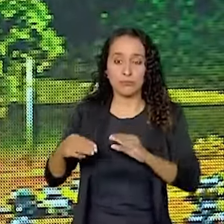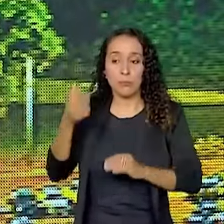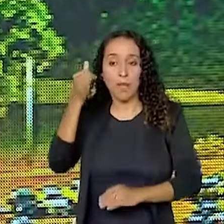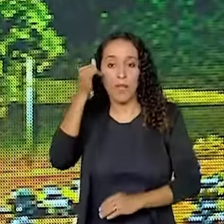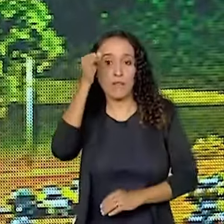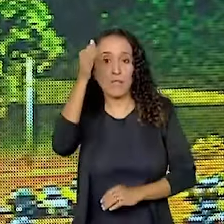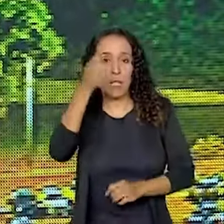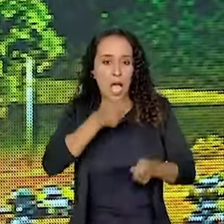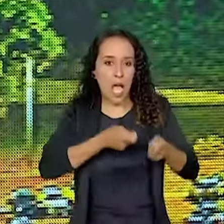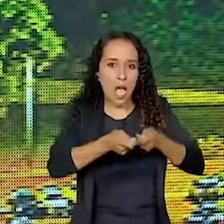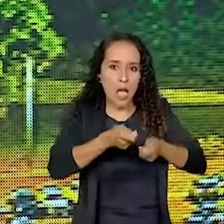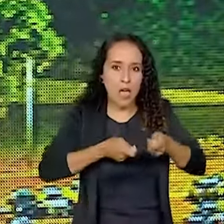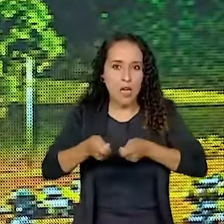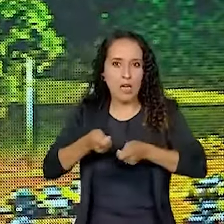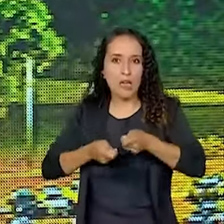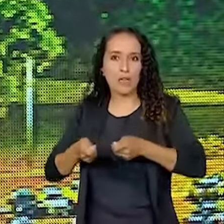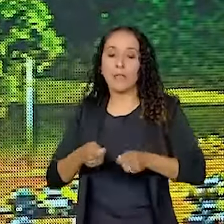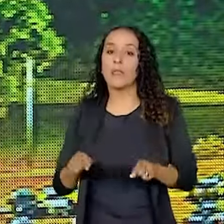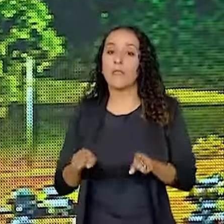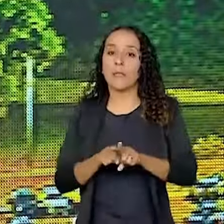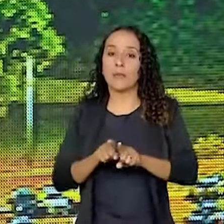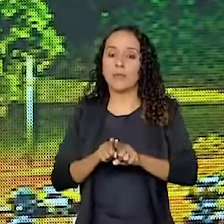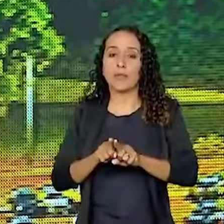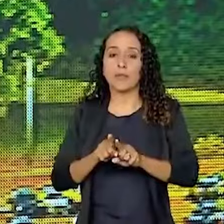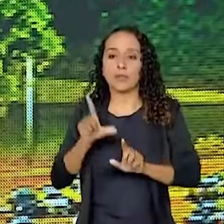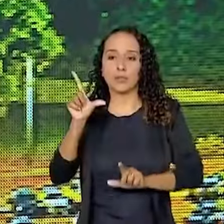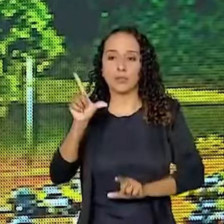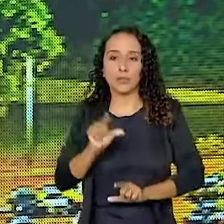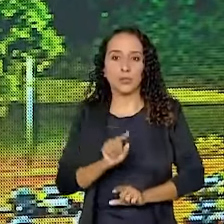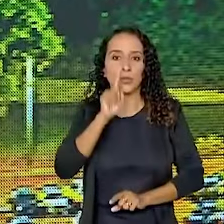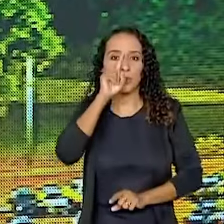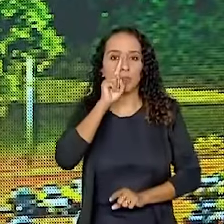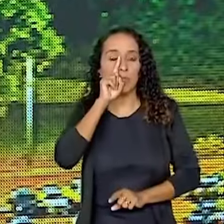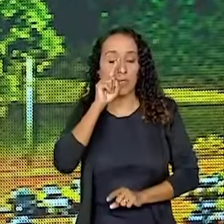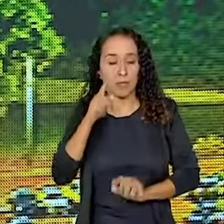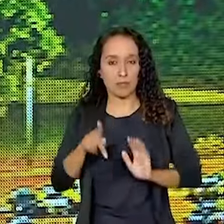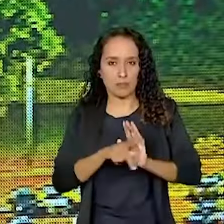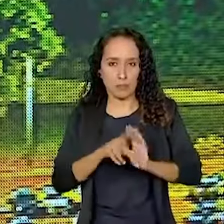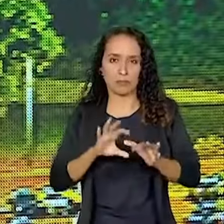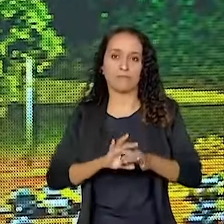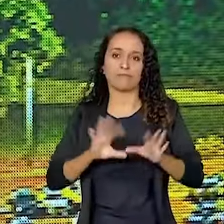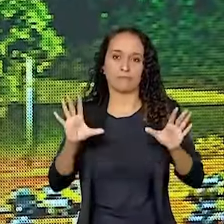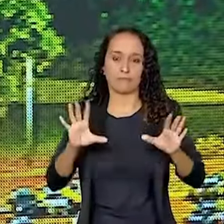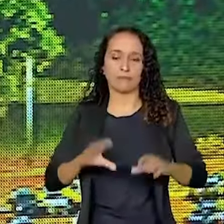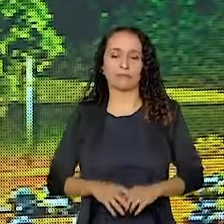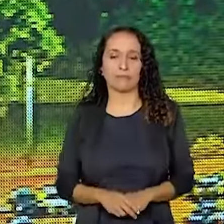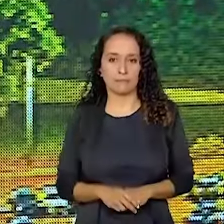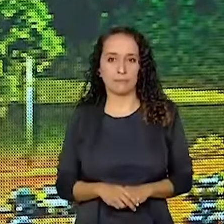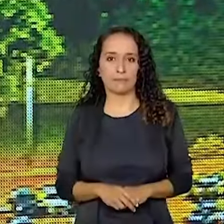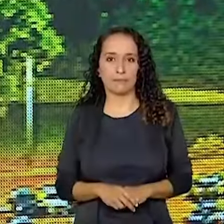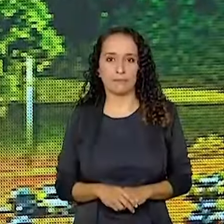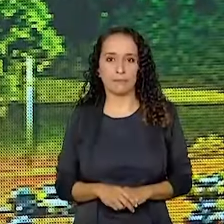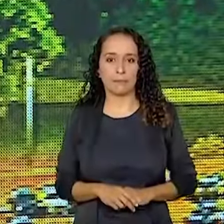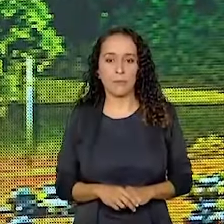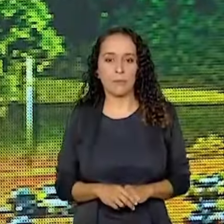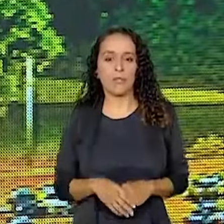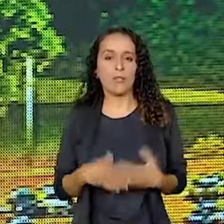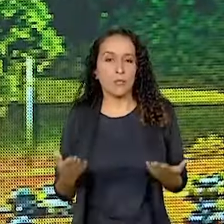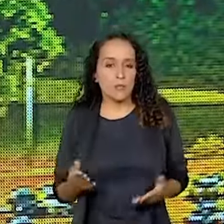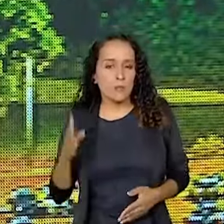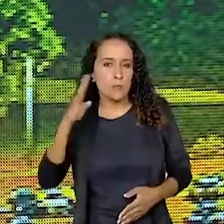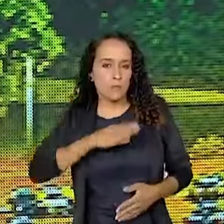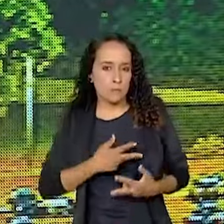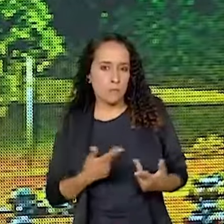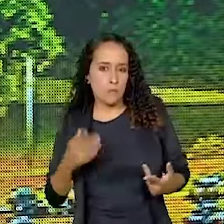evitar manipulações e para a redução dos riscos para a democracia. Esse maléfico